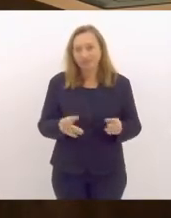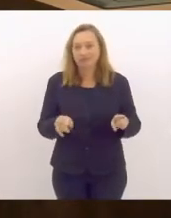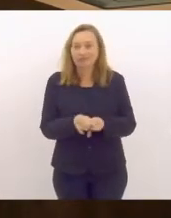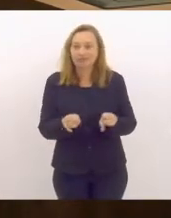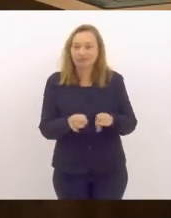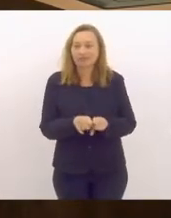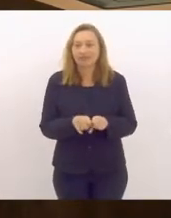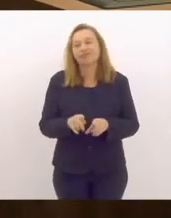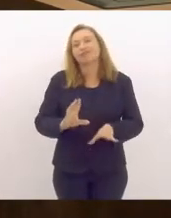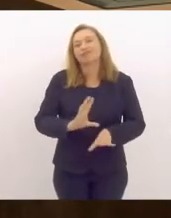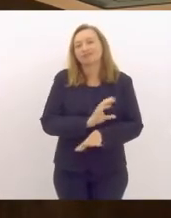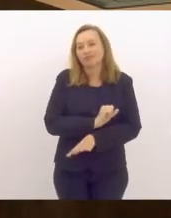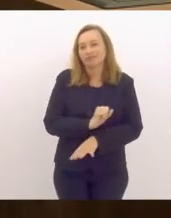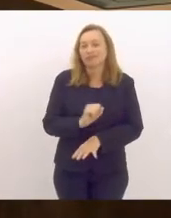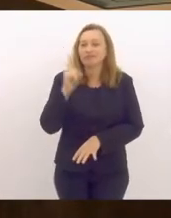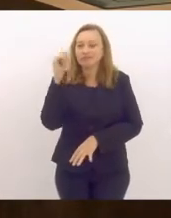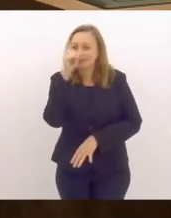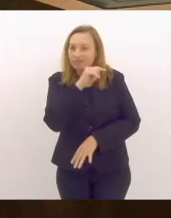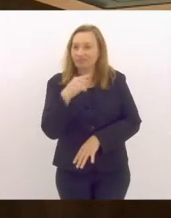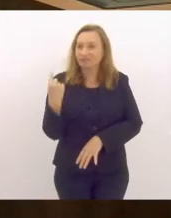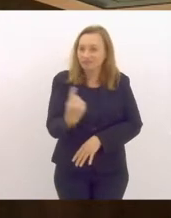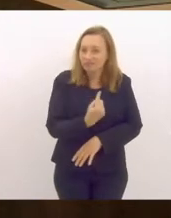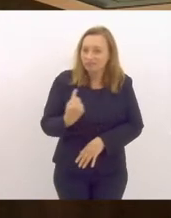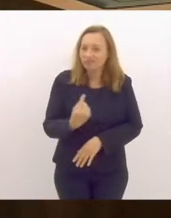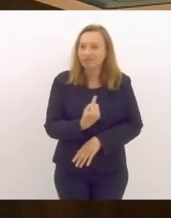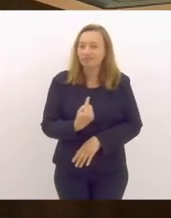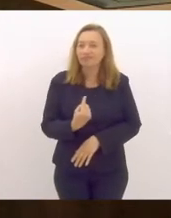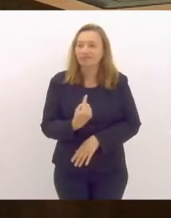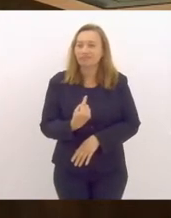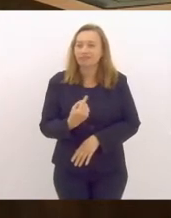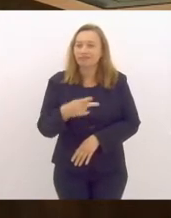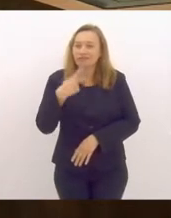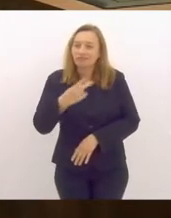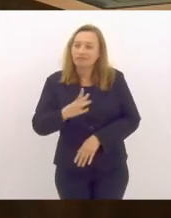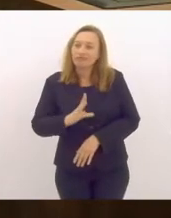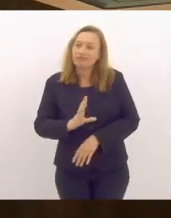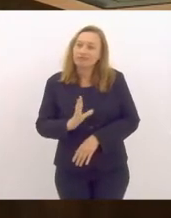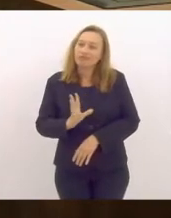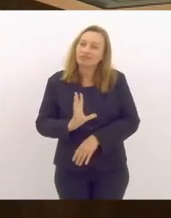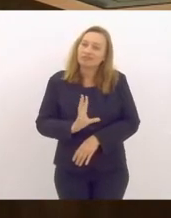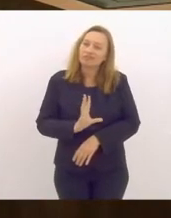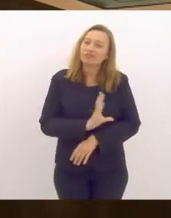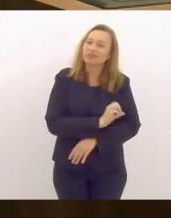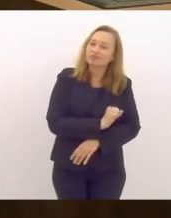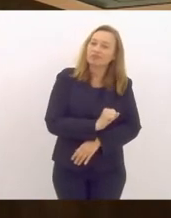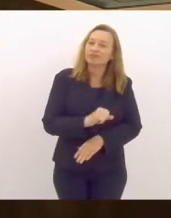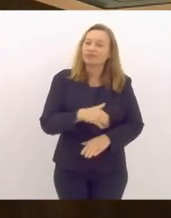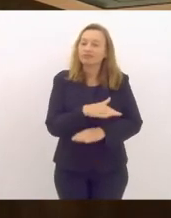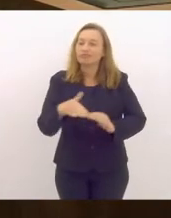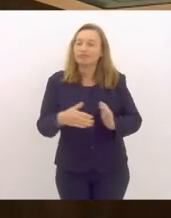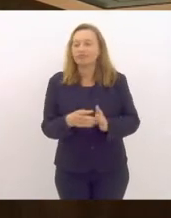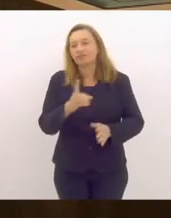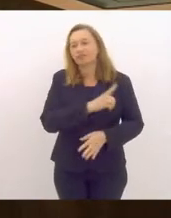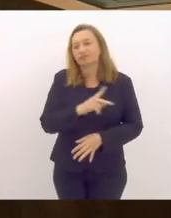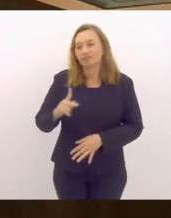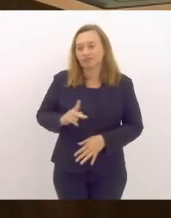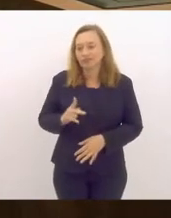muito difícil para a gente expor o nosso carinho aos defensores públicos. E eu